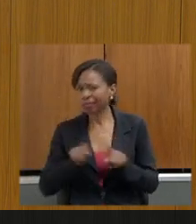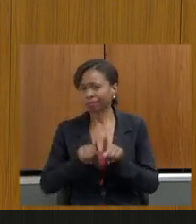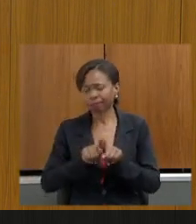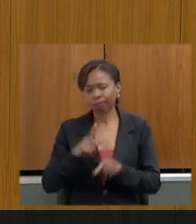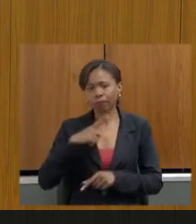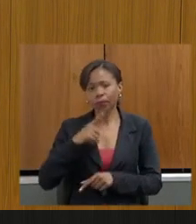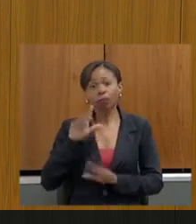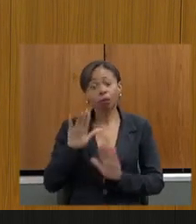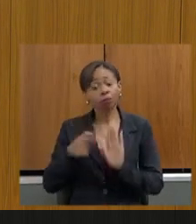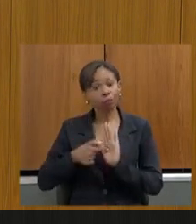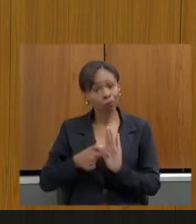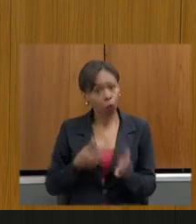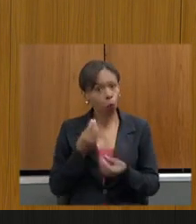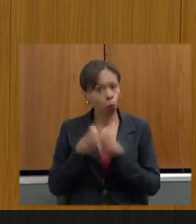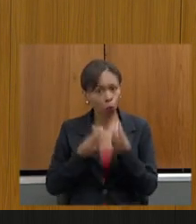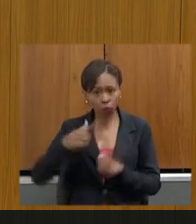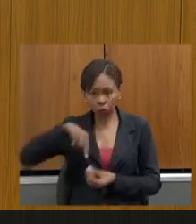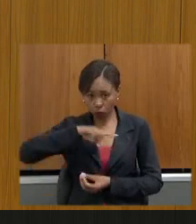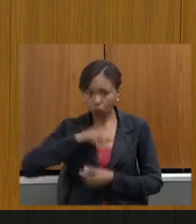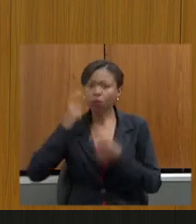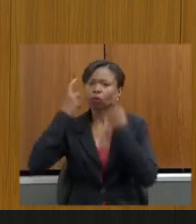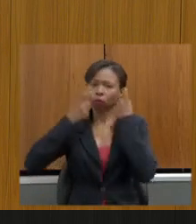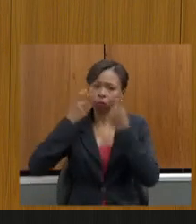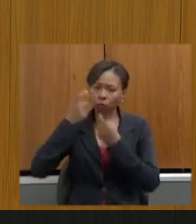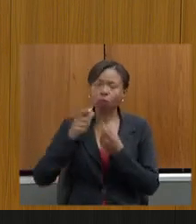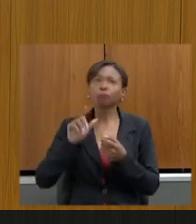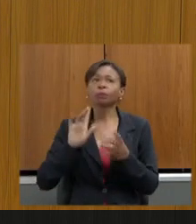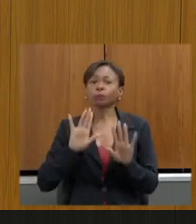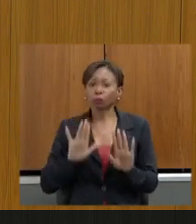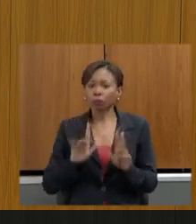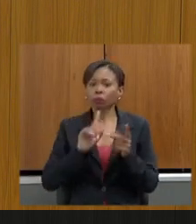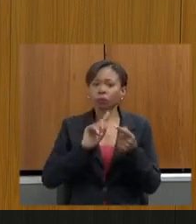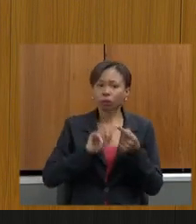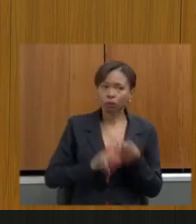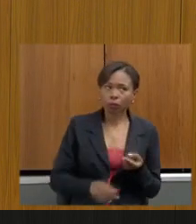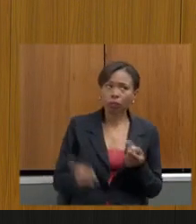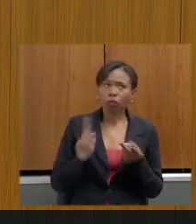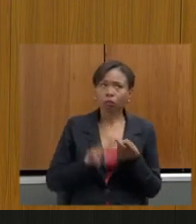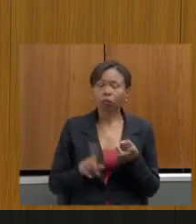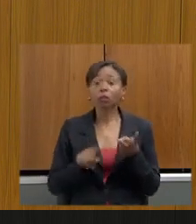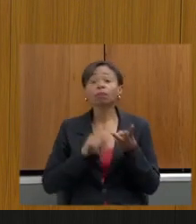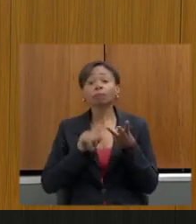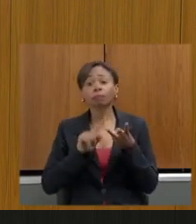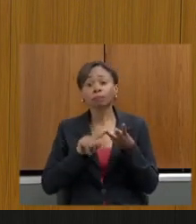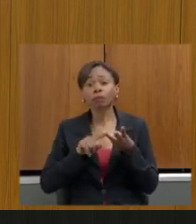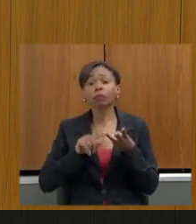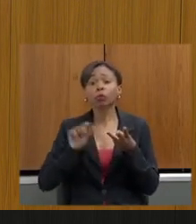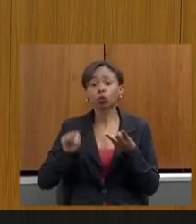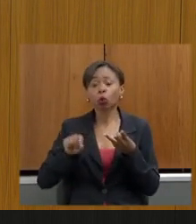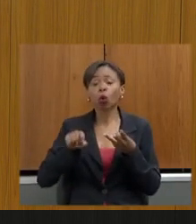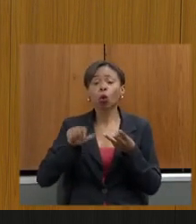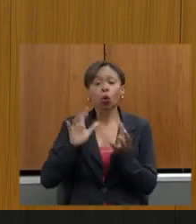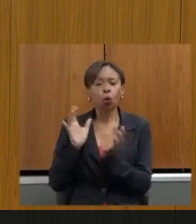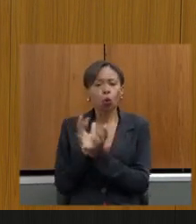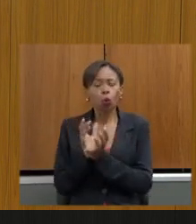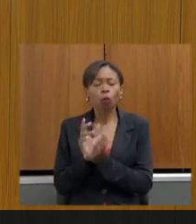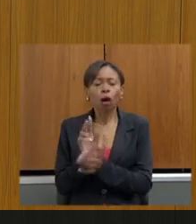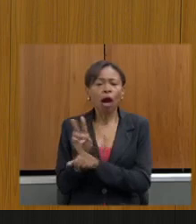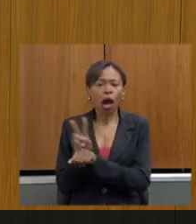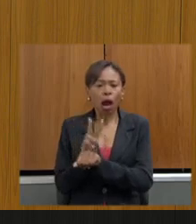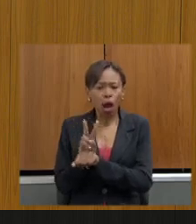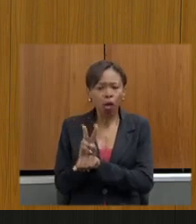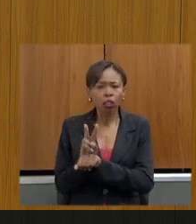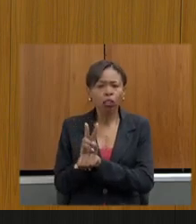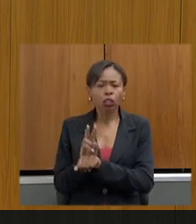só pra demonstrar um pouquinho dessa nossa preocupação e com relação né Aos agentes socioeducativo a gente sabe Deputado a gente tem o mesmo pensamento